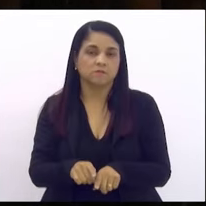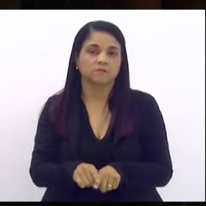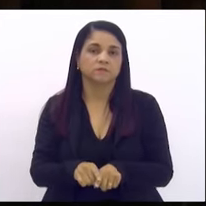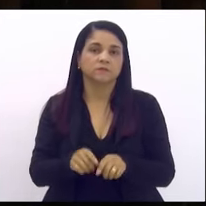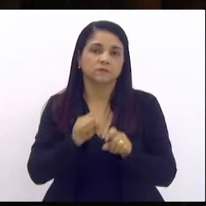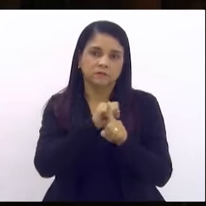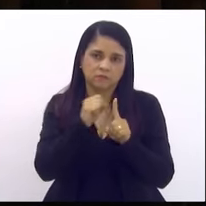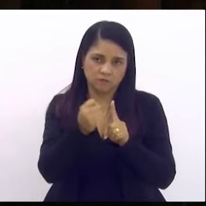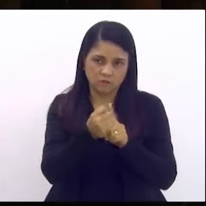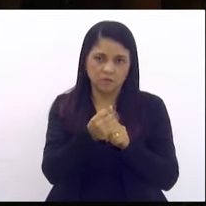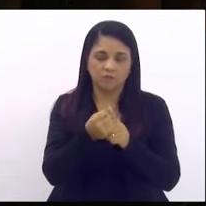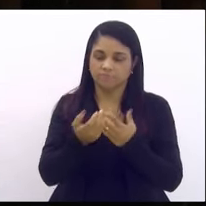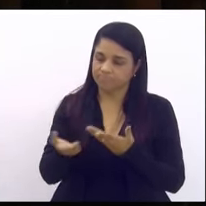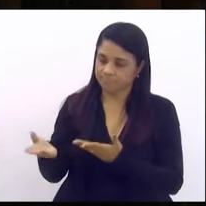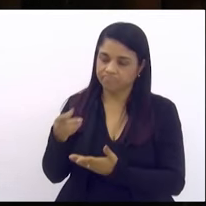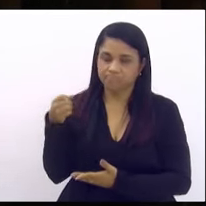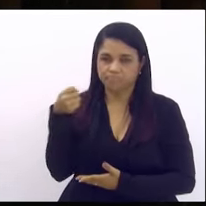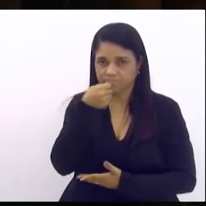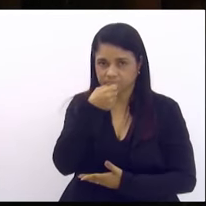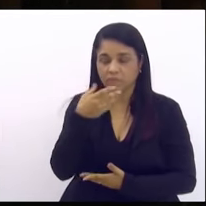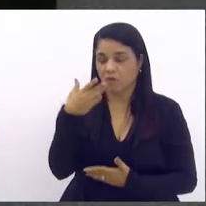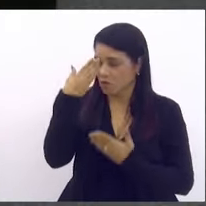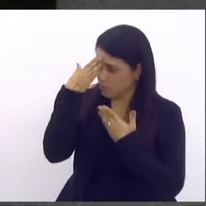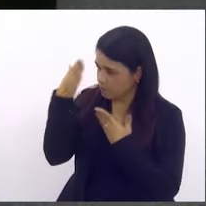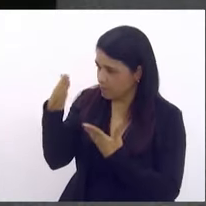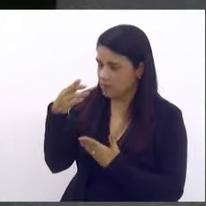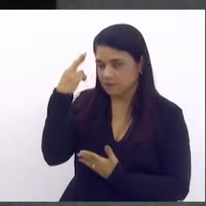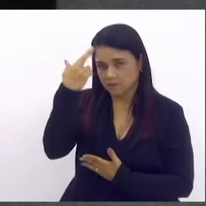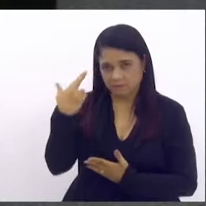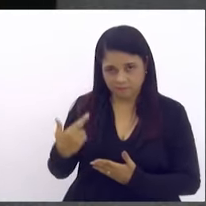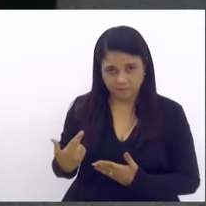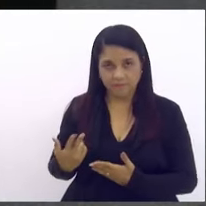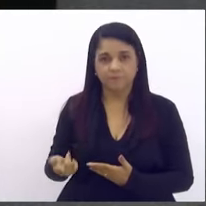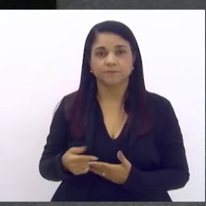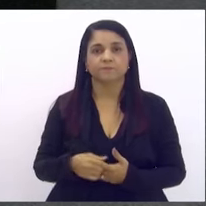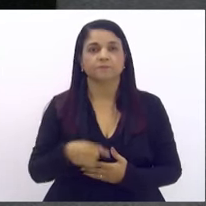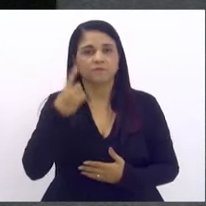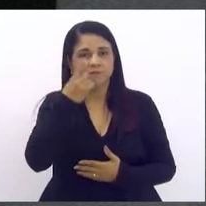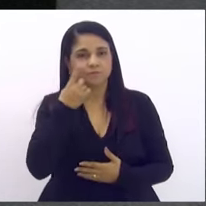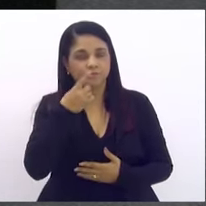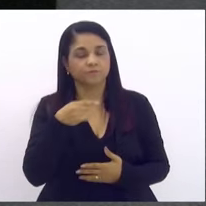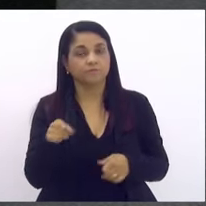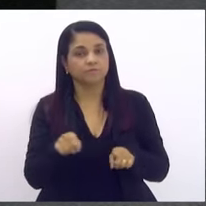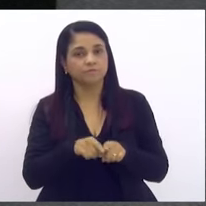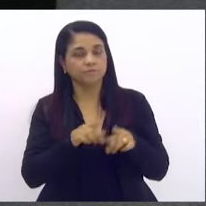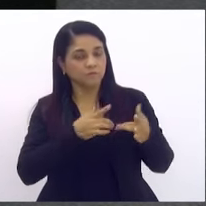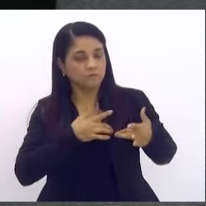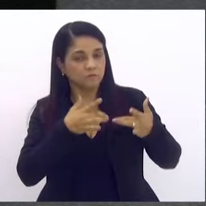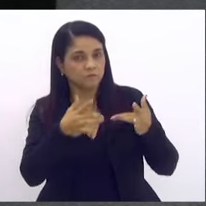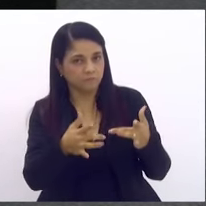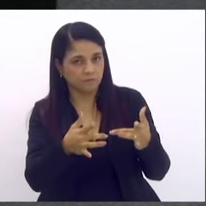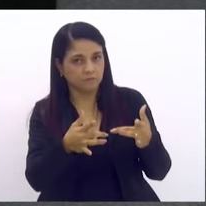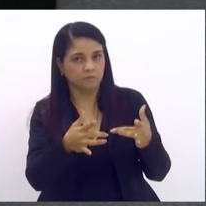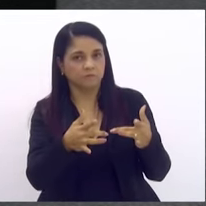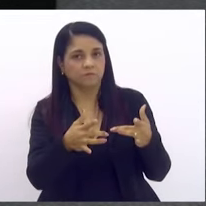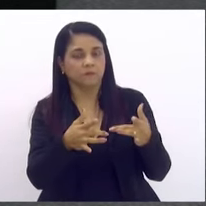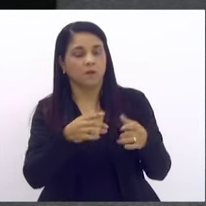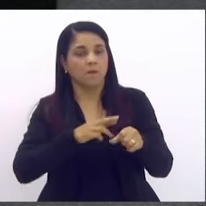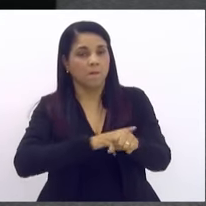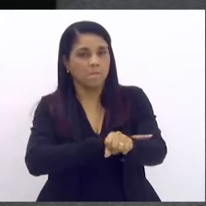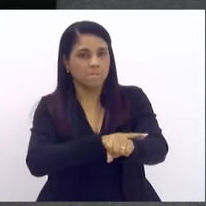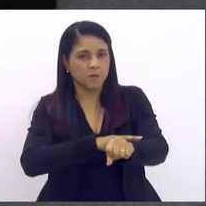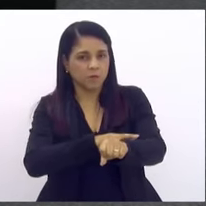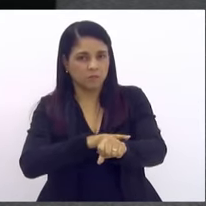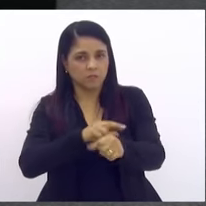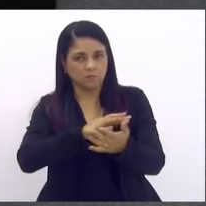nossa sociedade o senhor tem uma parte Obrigado deputada Renata primeiro é prestar Nossa solidariedade pelo preconceito